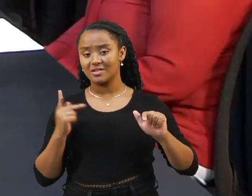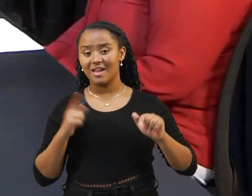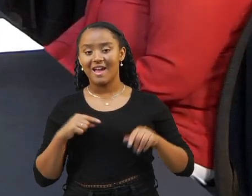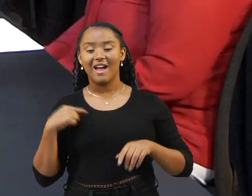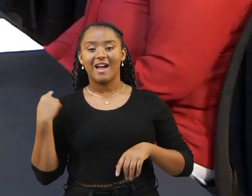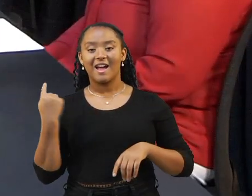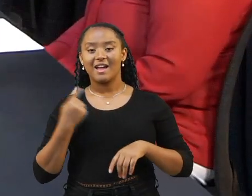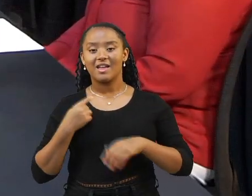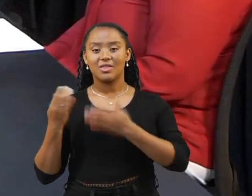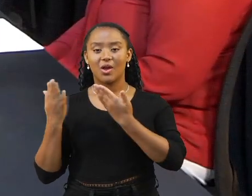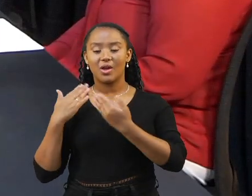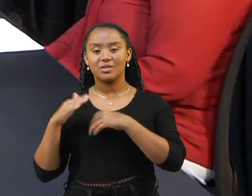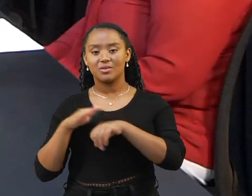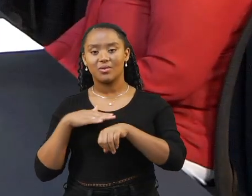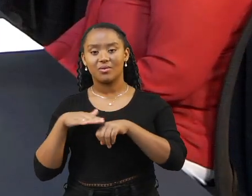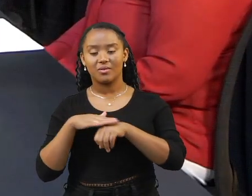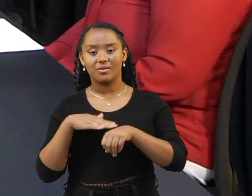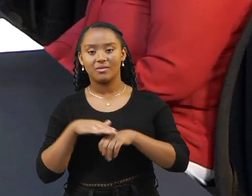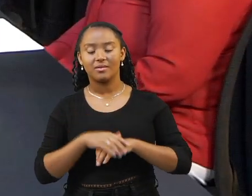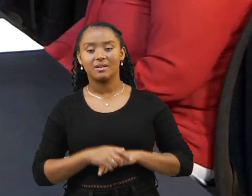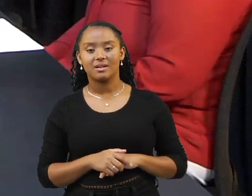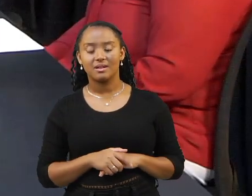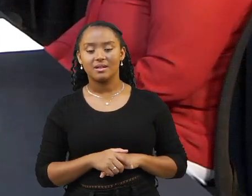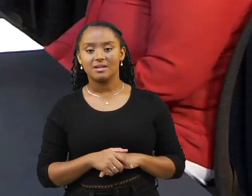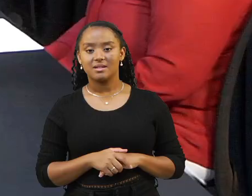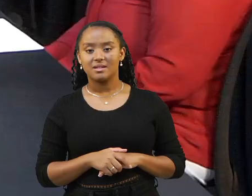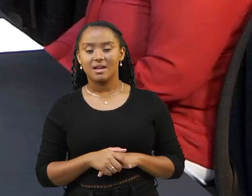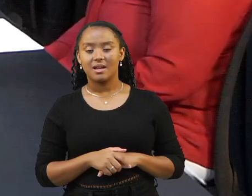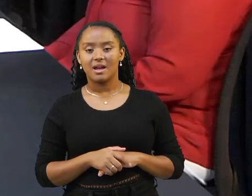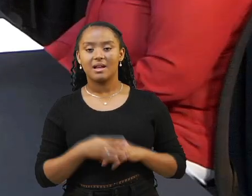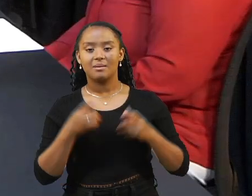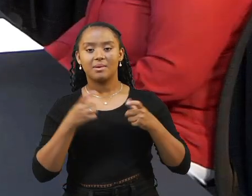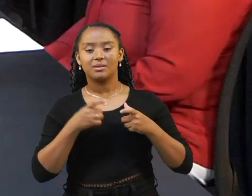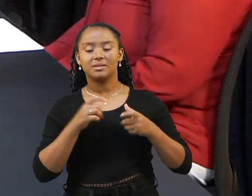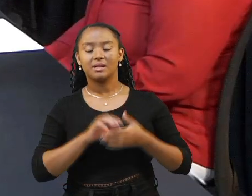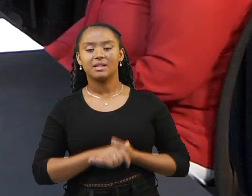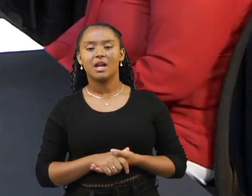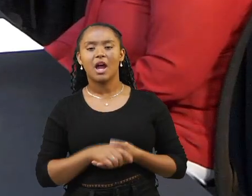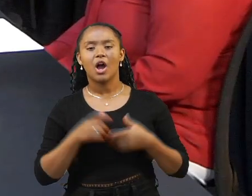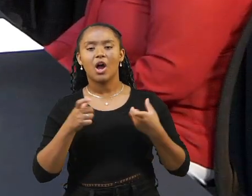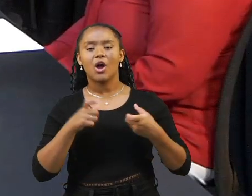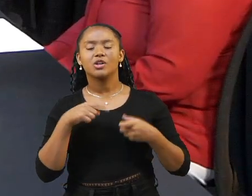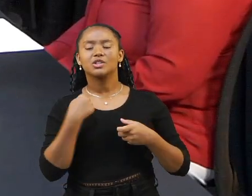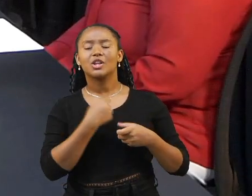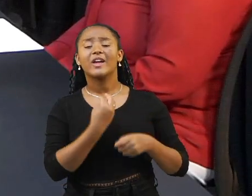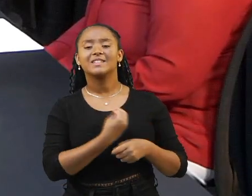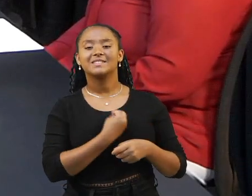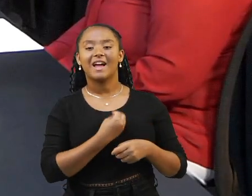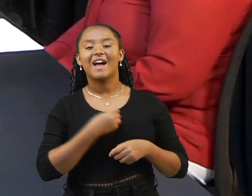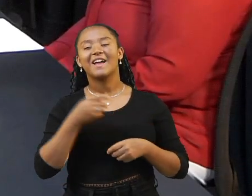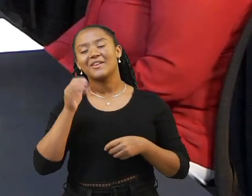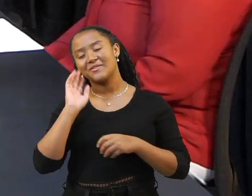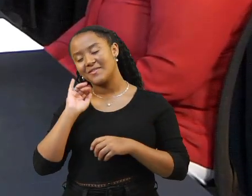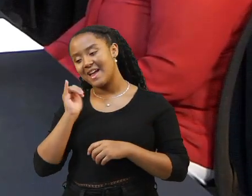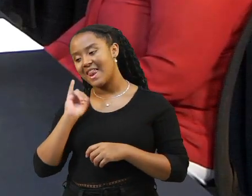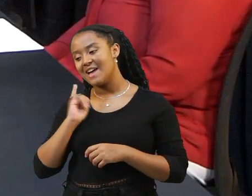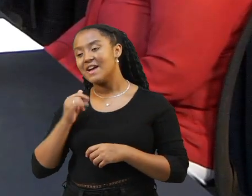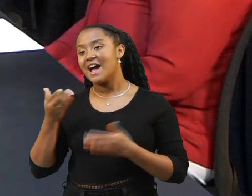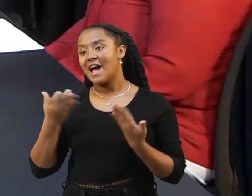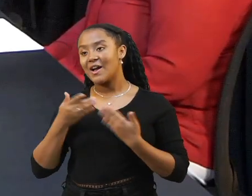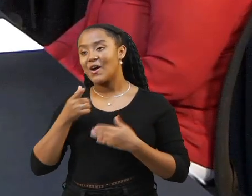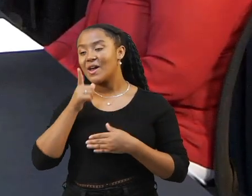ele. Ixi, a gente conversava, ele falava, onde a gente está? Eu falei, agora no mar entraram. E aí, mesmo pelo som, ele